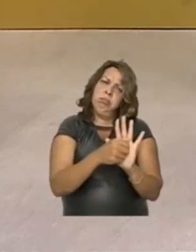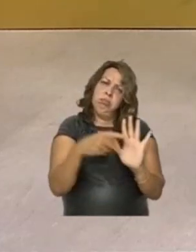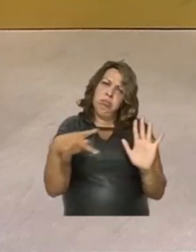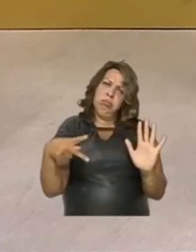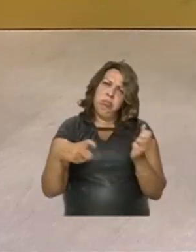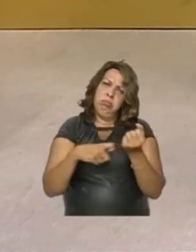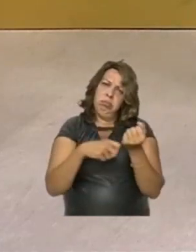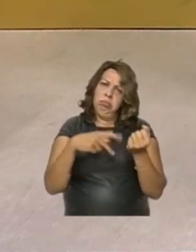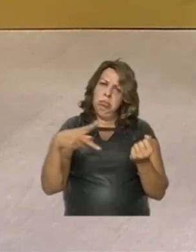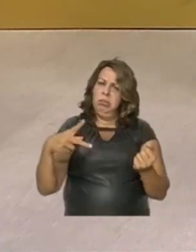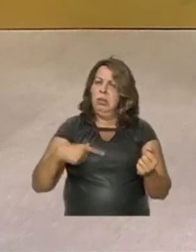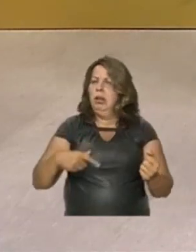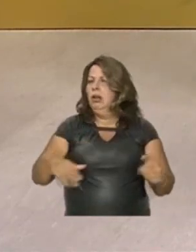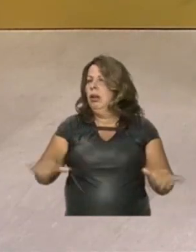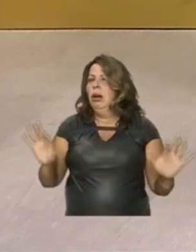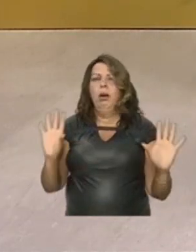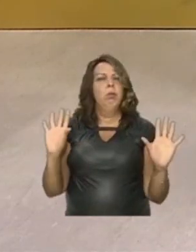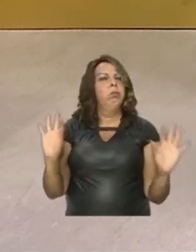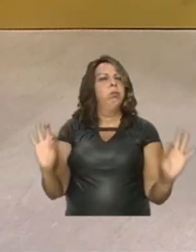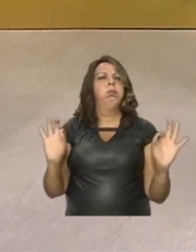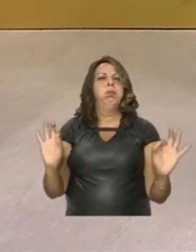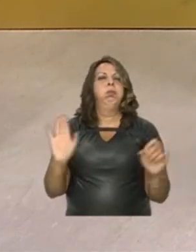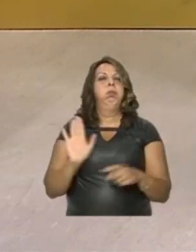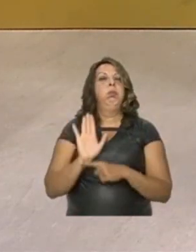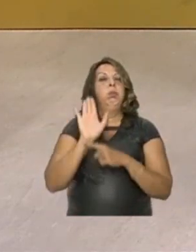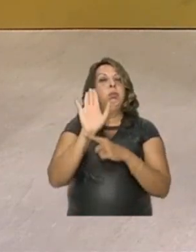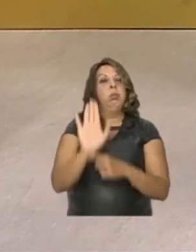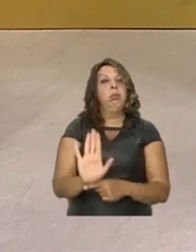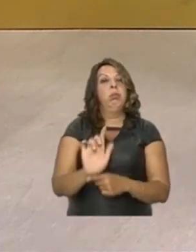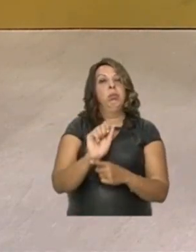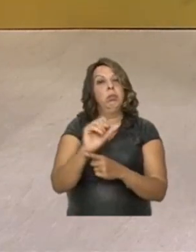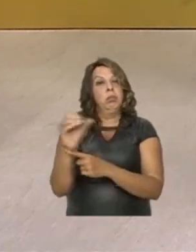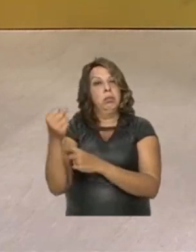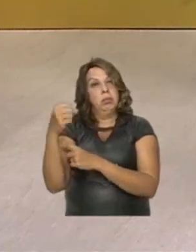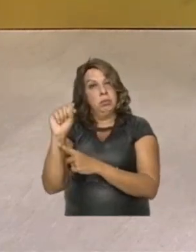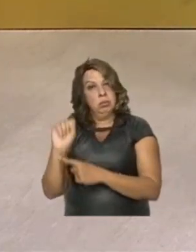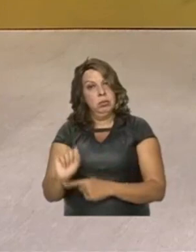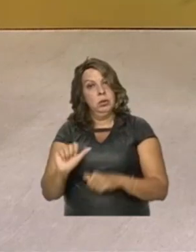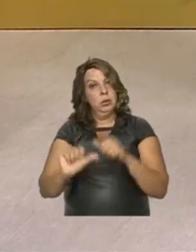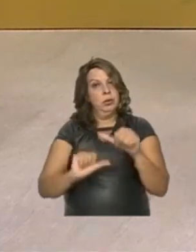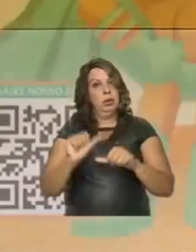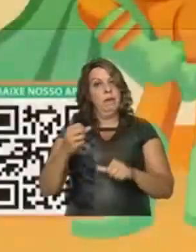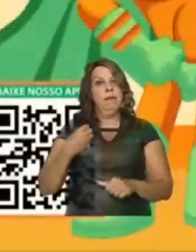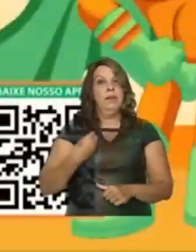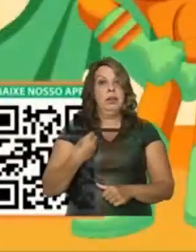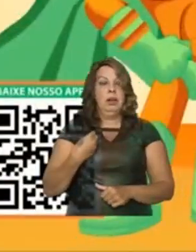Cap. Comodidade garantida e ainda você ajuda o GAC Sergipe e pode mudar de vida. Olha só.